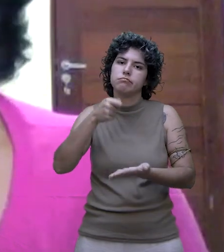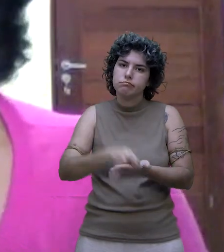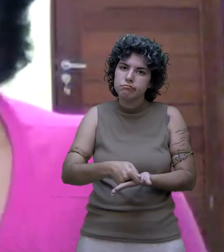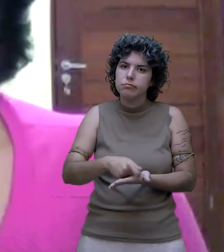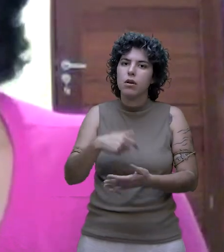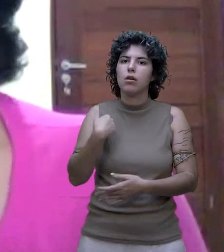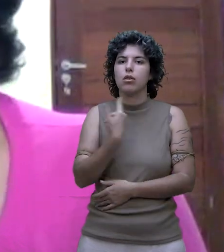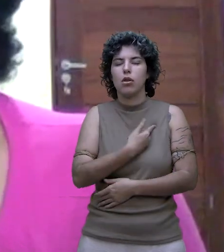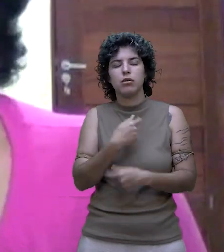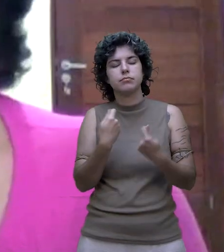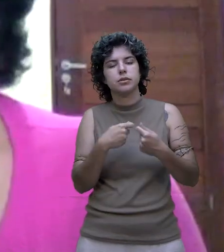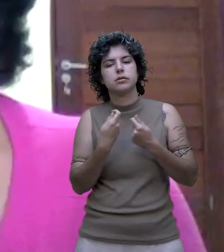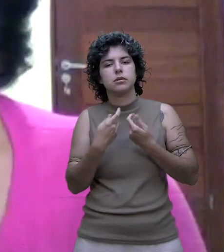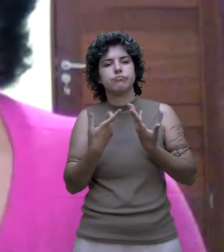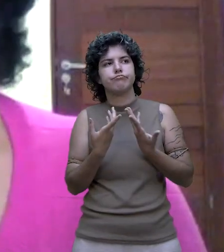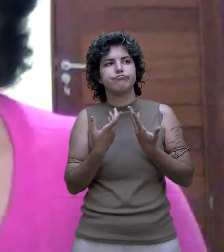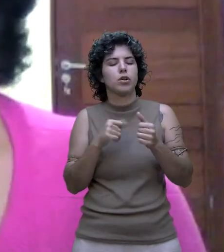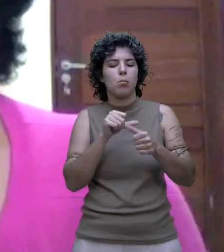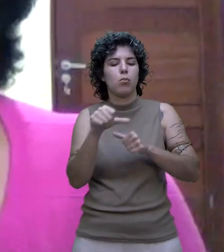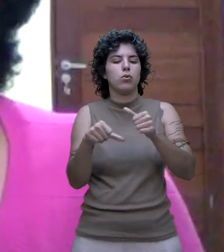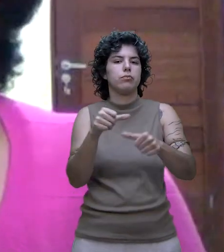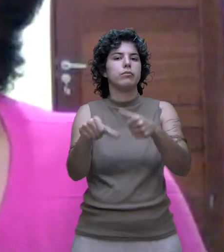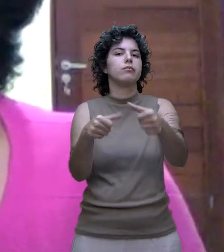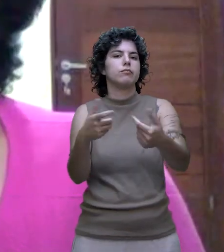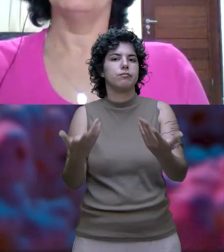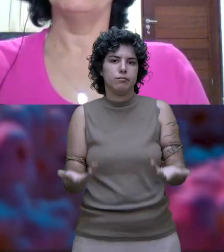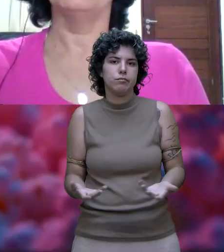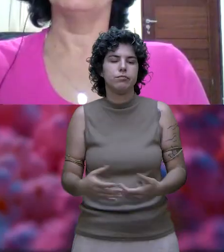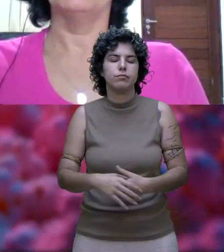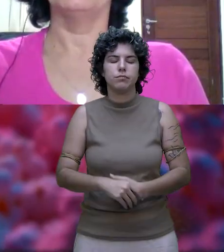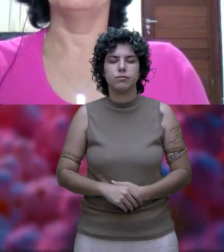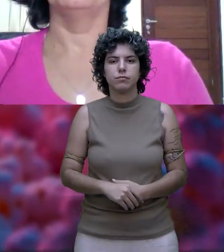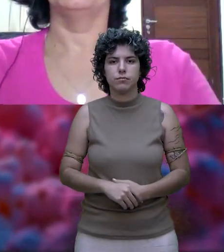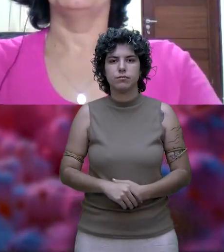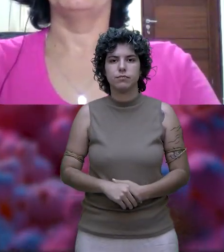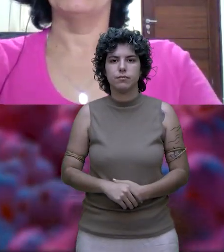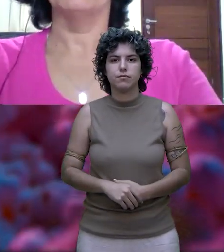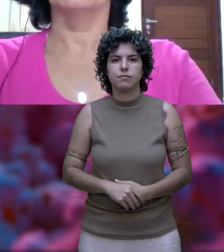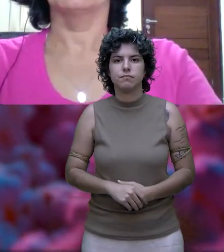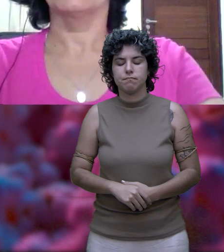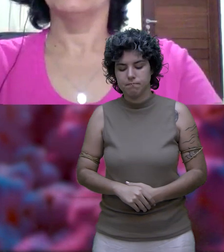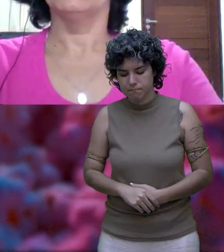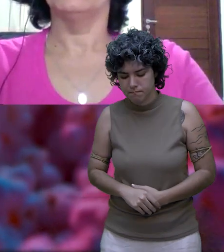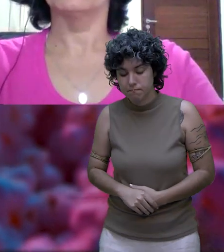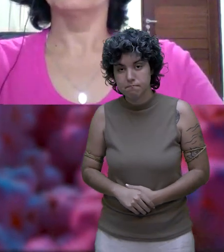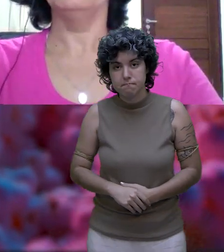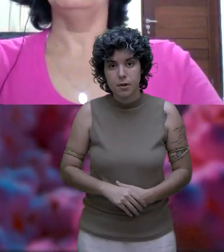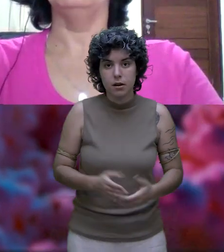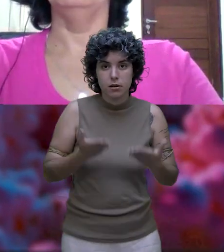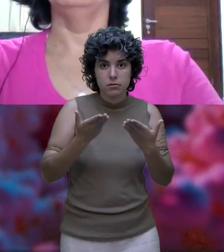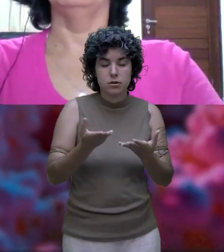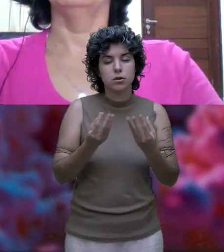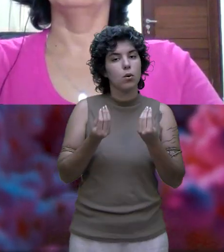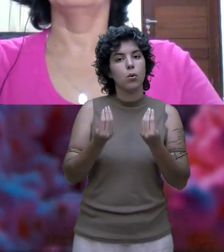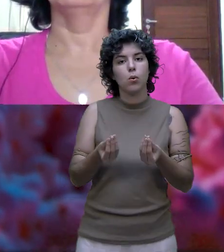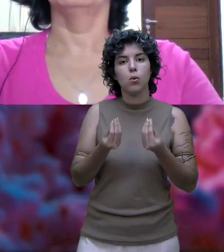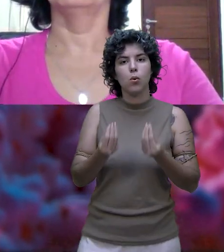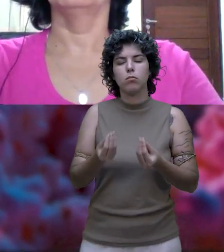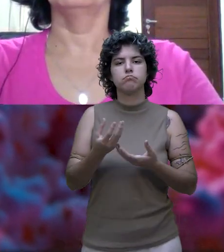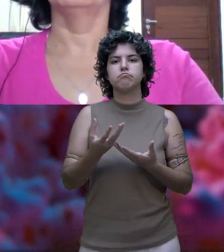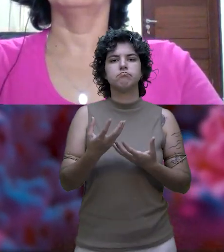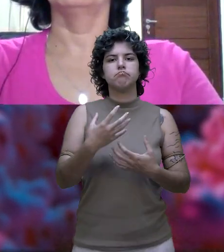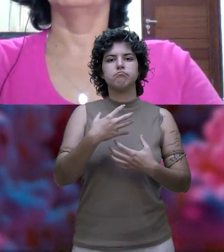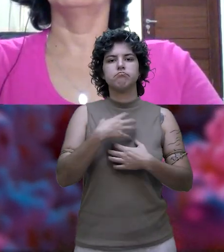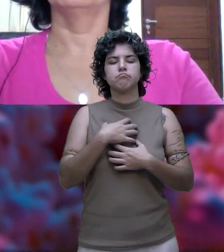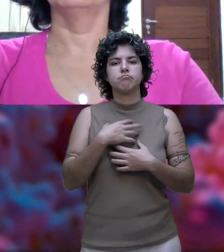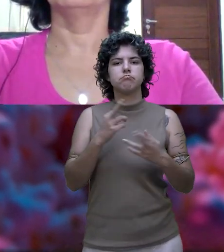se desconstruir diariamente em relação a isso. E para você, como é que está o sentimento em